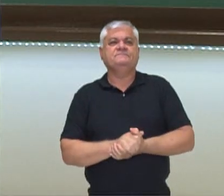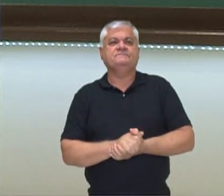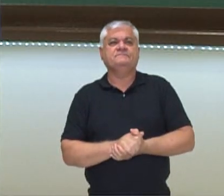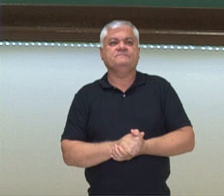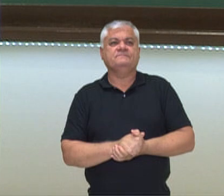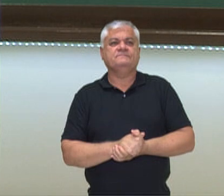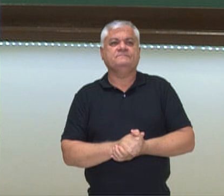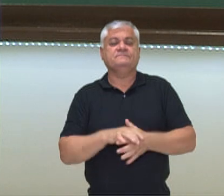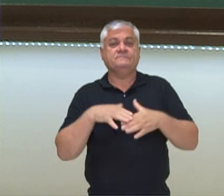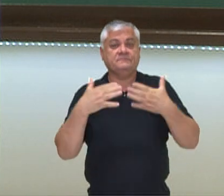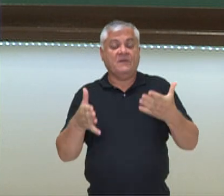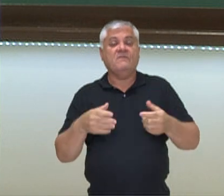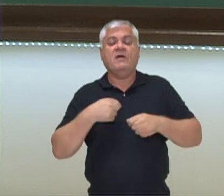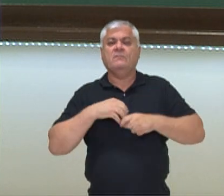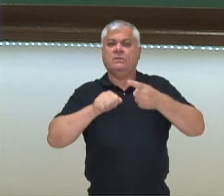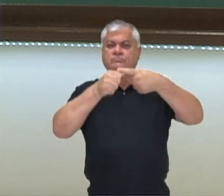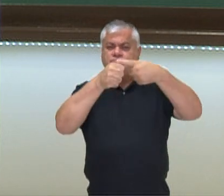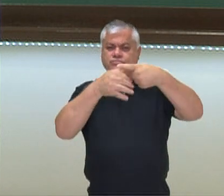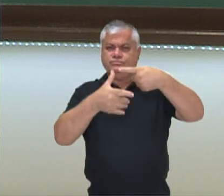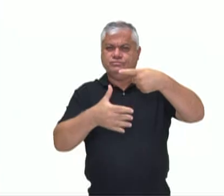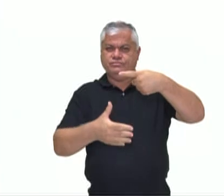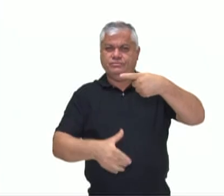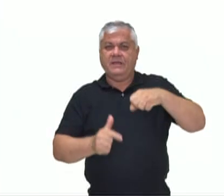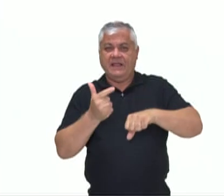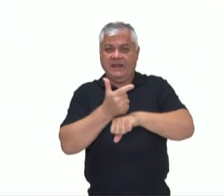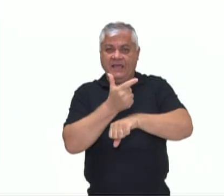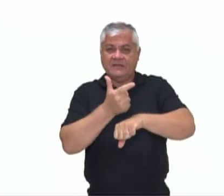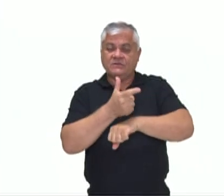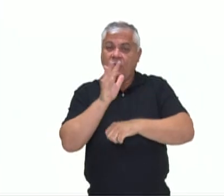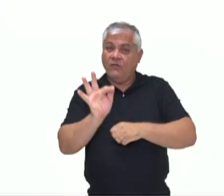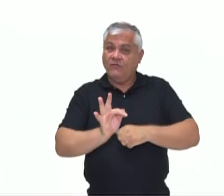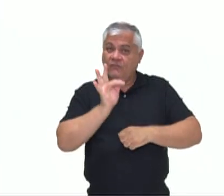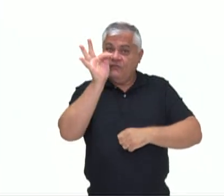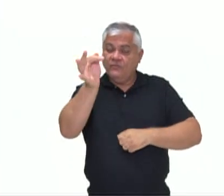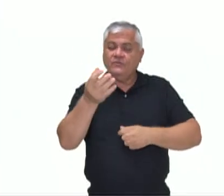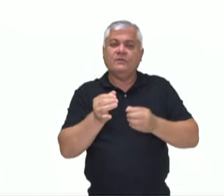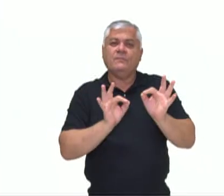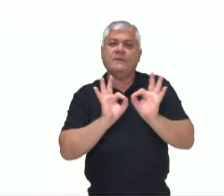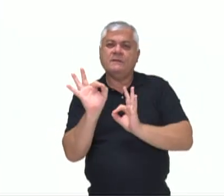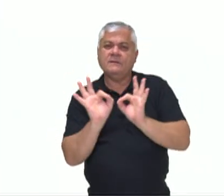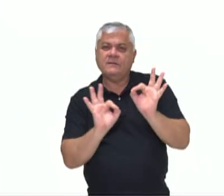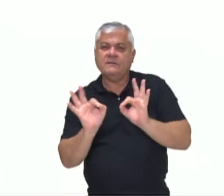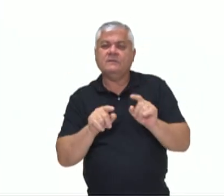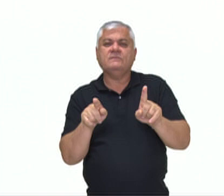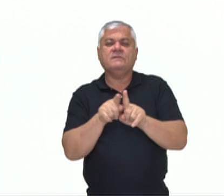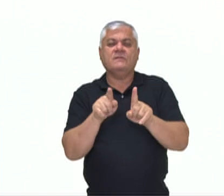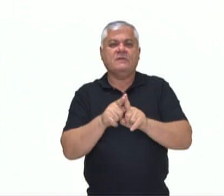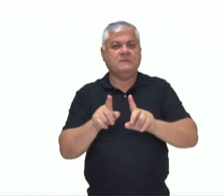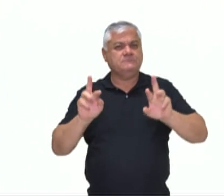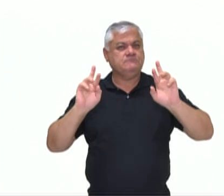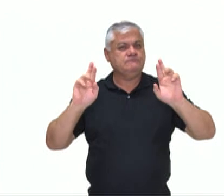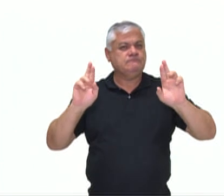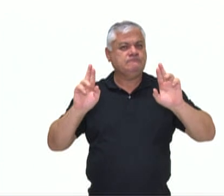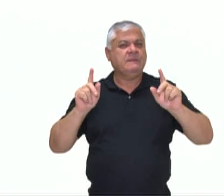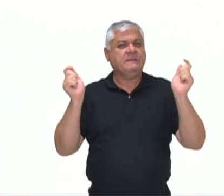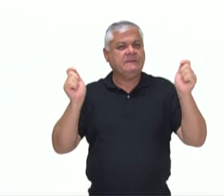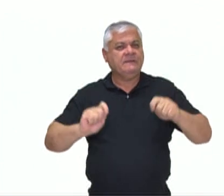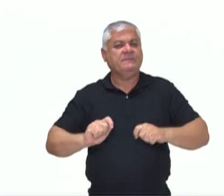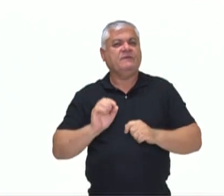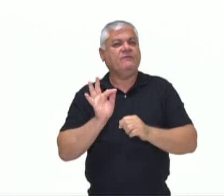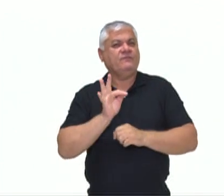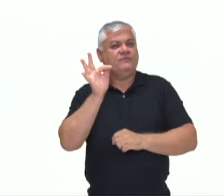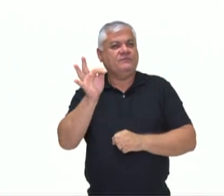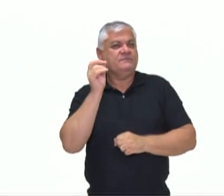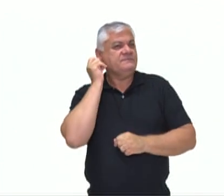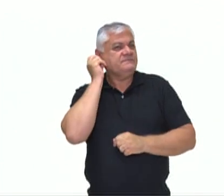vamos ampliar o repertório lexical relativo ao futuro para descrever planos e expectativas e fazer